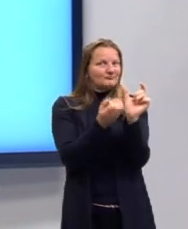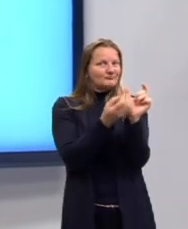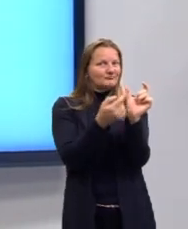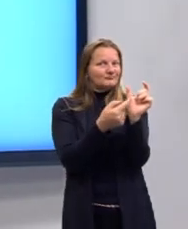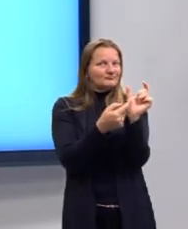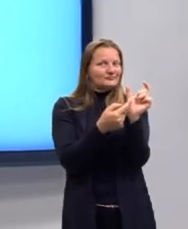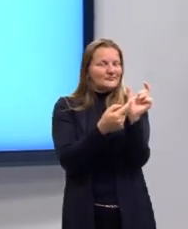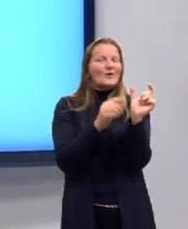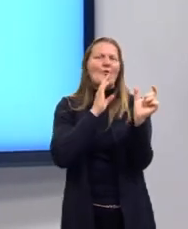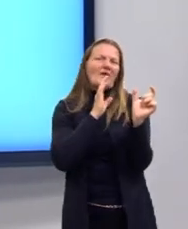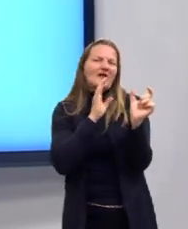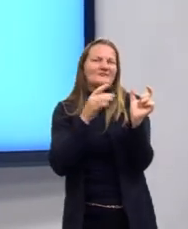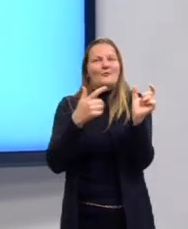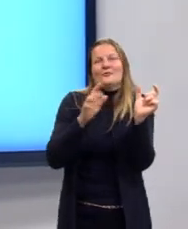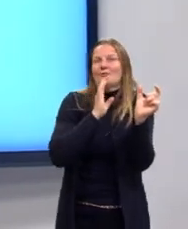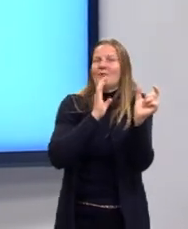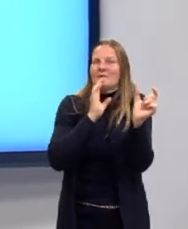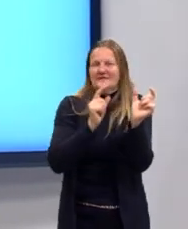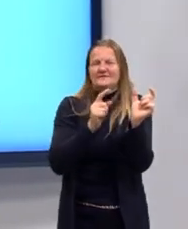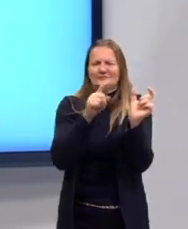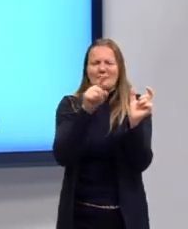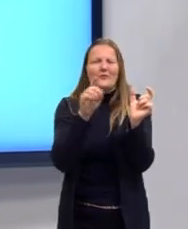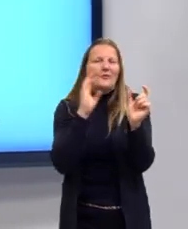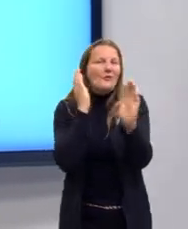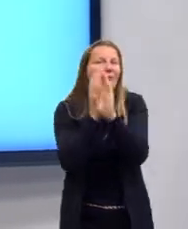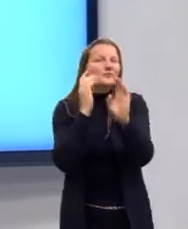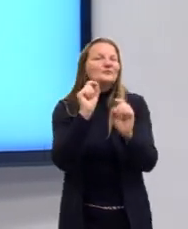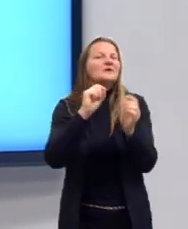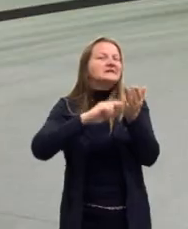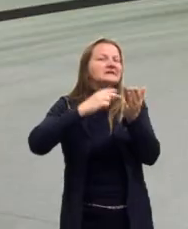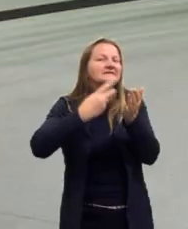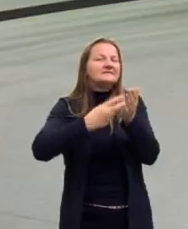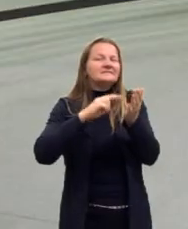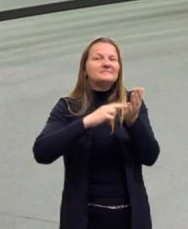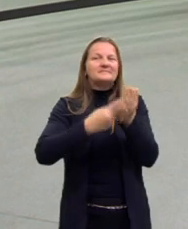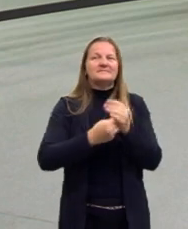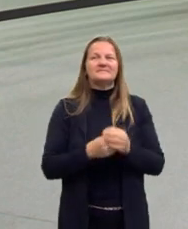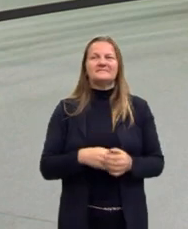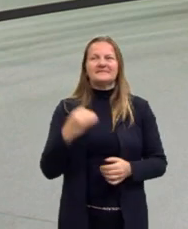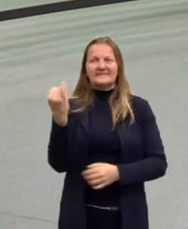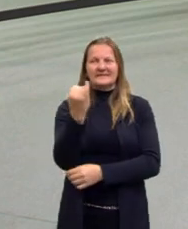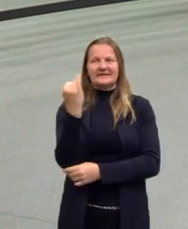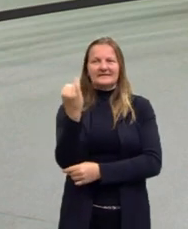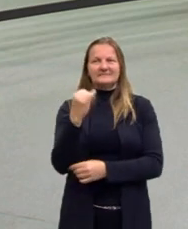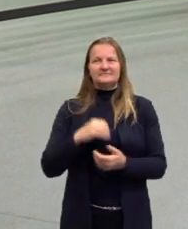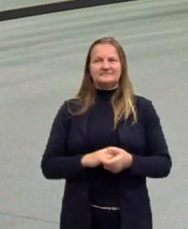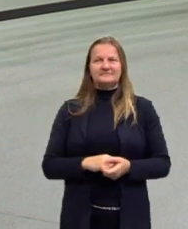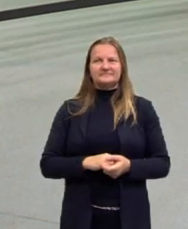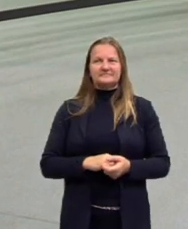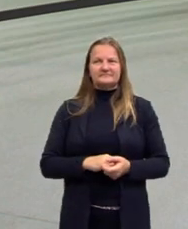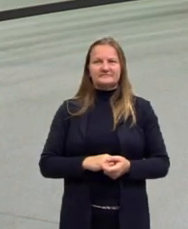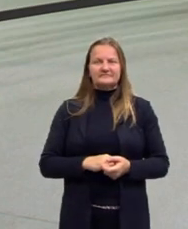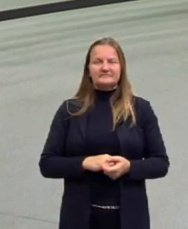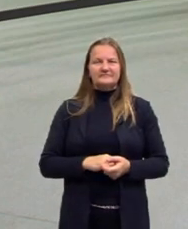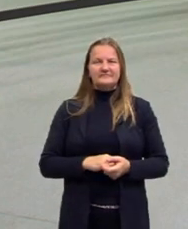conhecer ou não e eu quero ver se tu descobre o que que ela significa Ah isso é muito importante tá